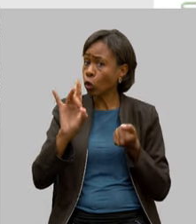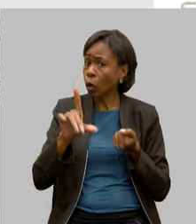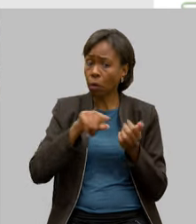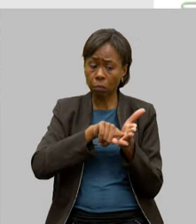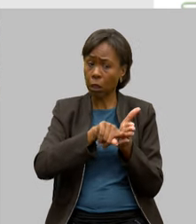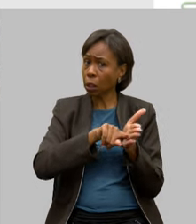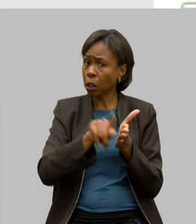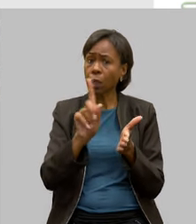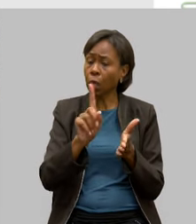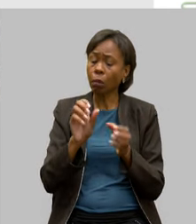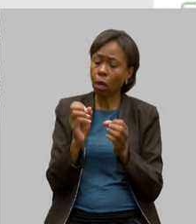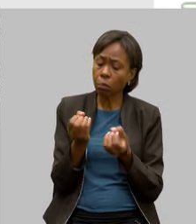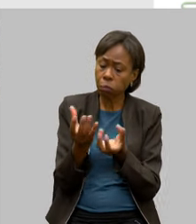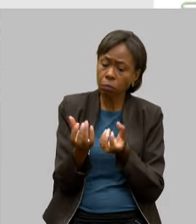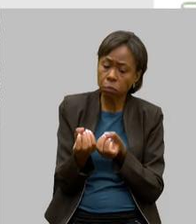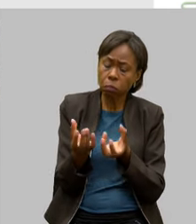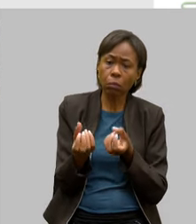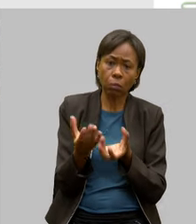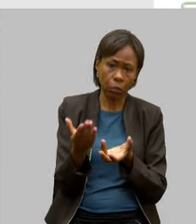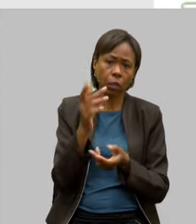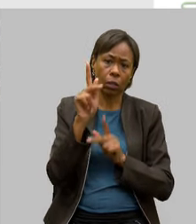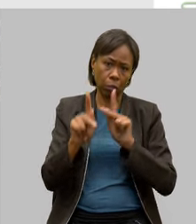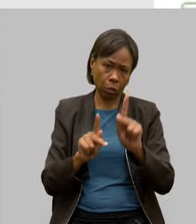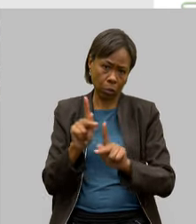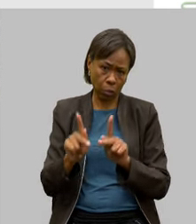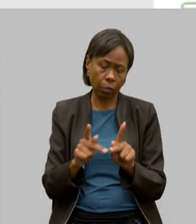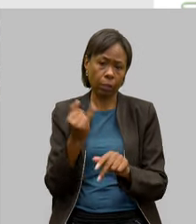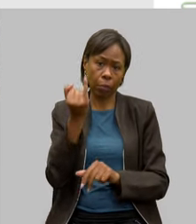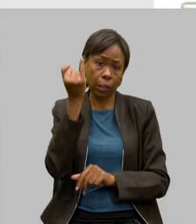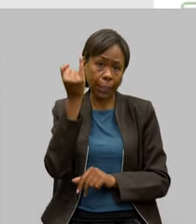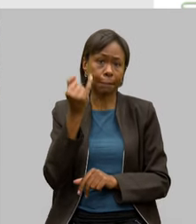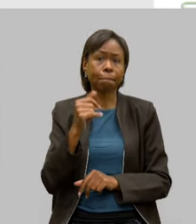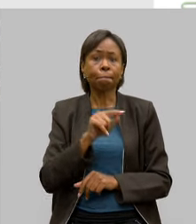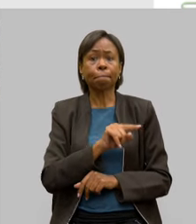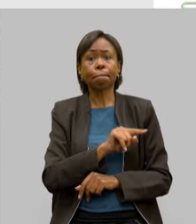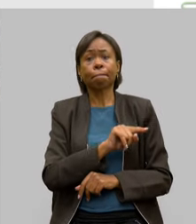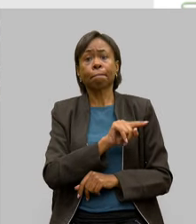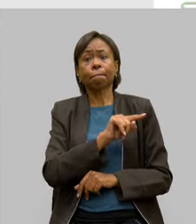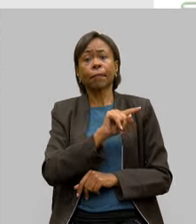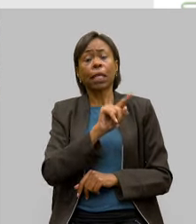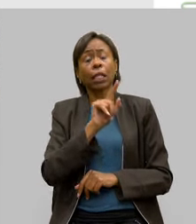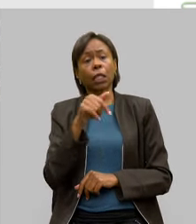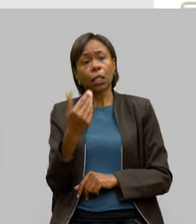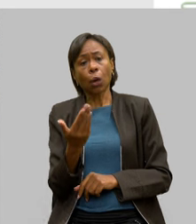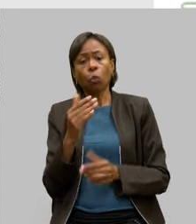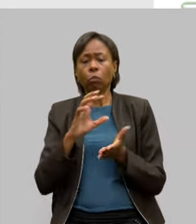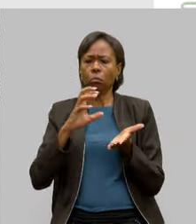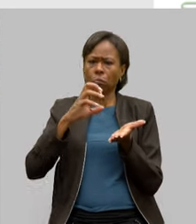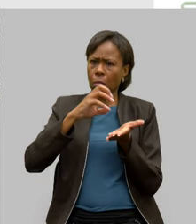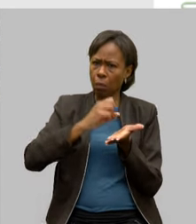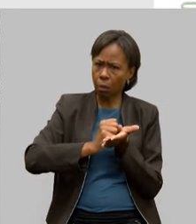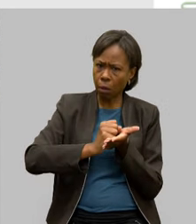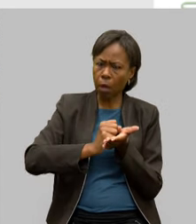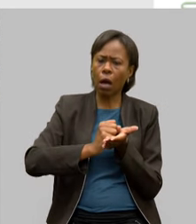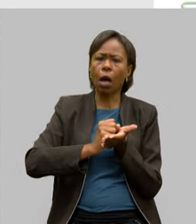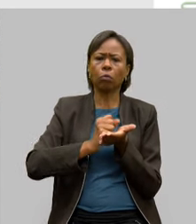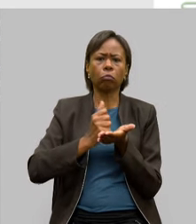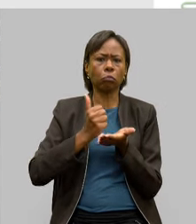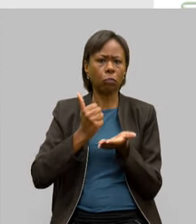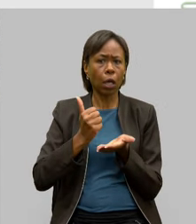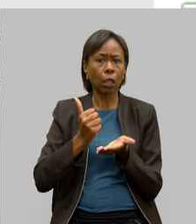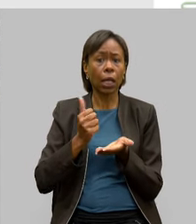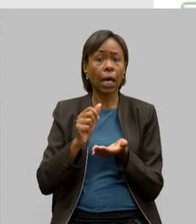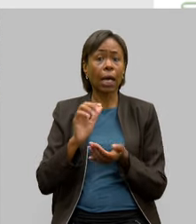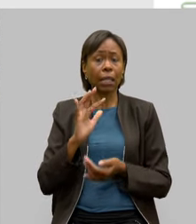pessoas né E isso foi importante E aí eu destaco lá embaixo na nas patentes tinha muitas coisas daqui eu ponho a fap